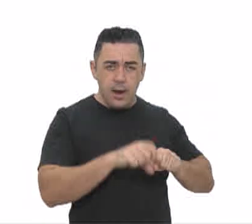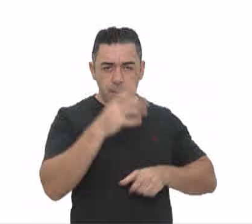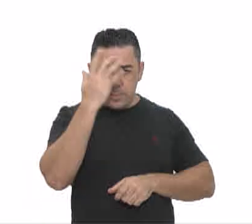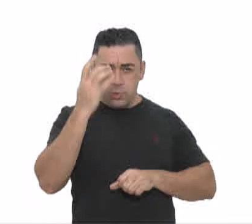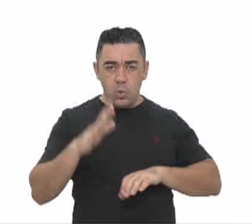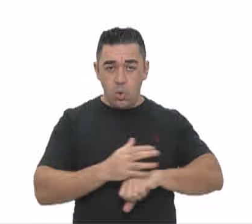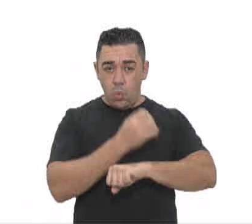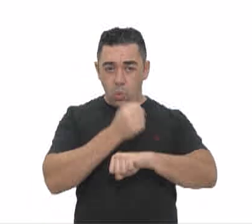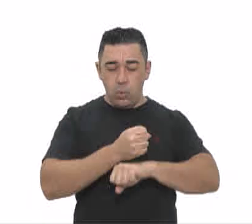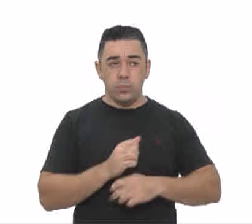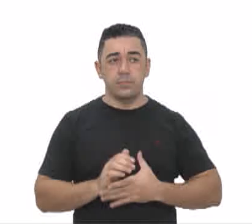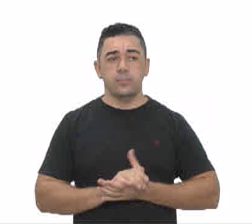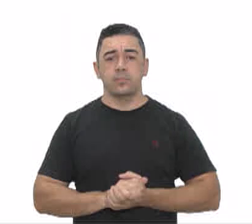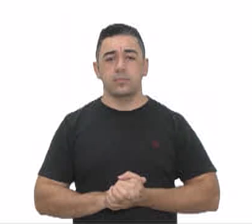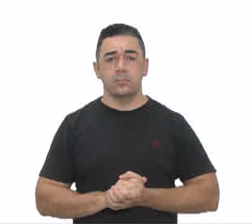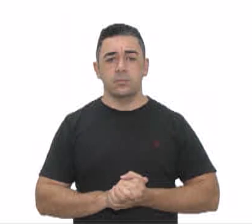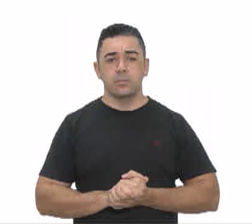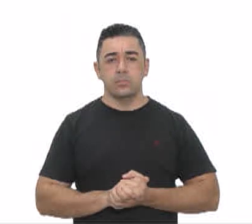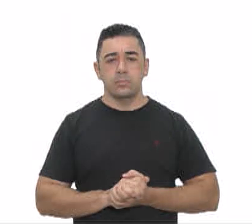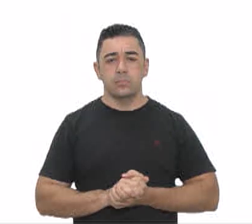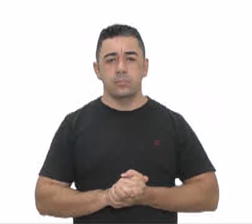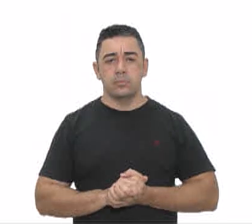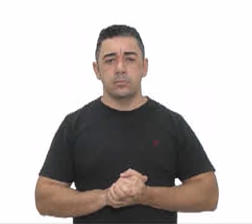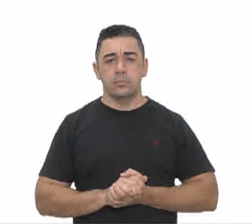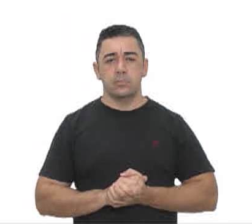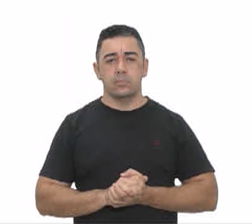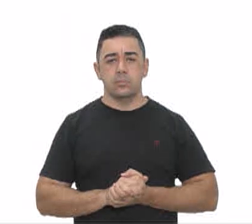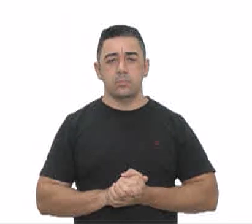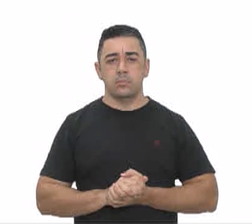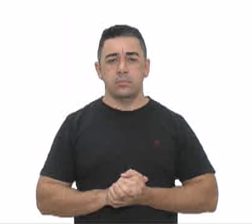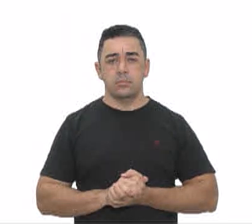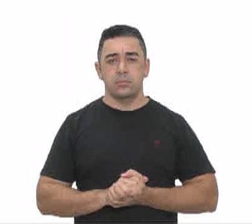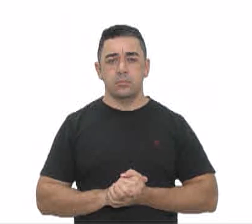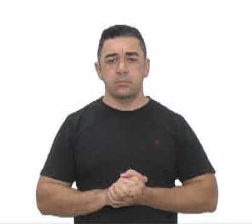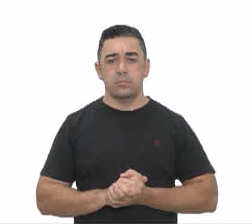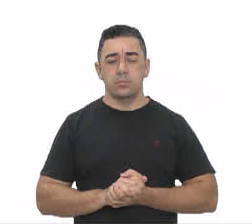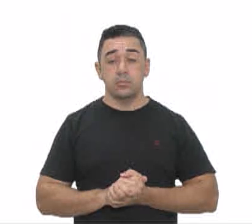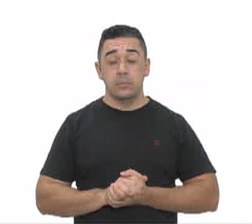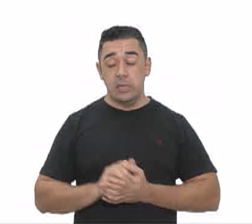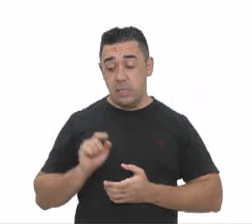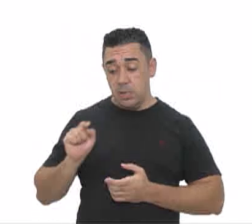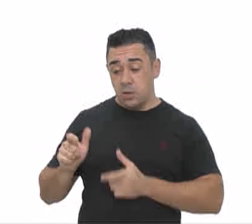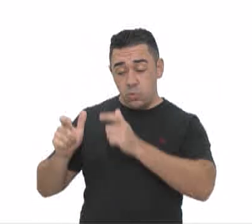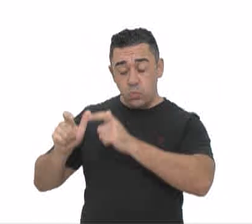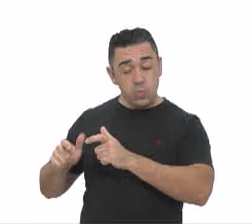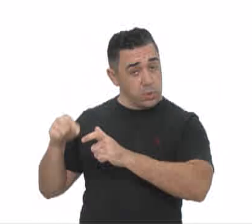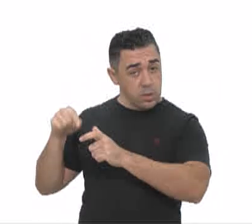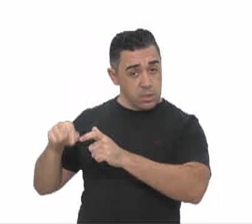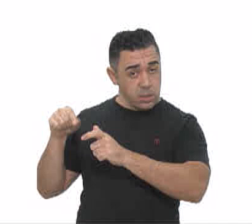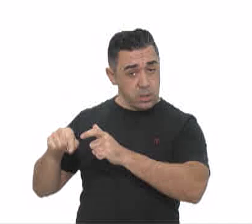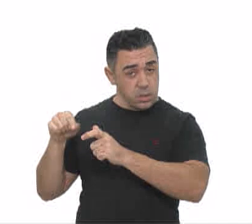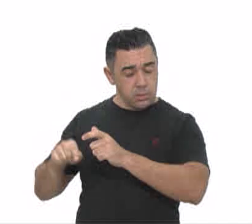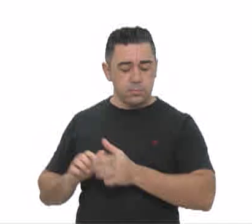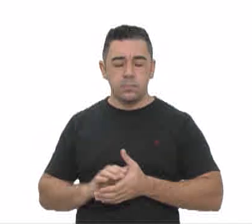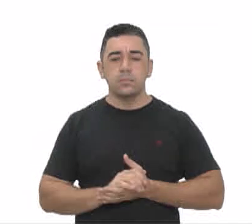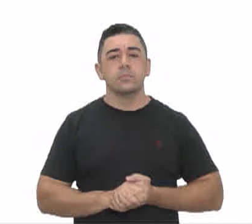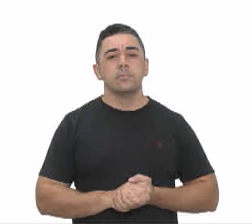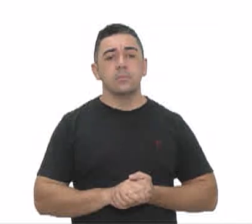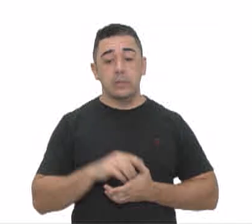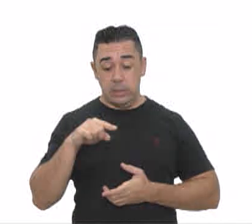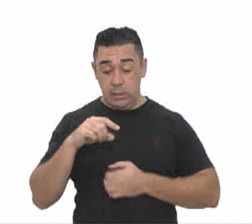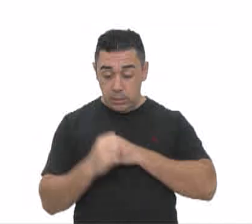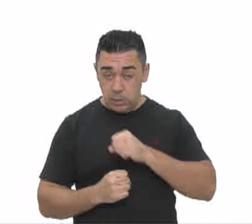las escavações de los últimos anos, em Huaca de la Luna, nesse sítio arqueológico, este